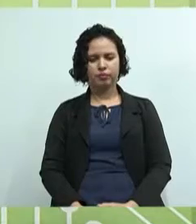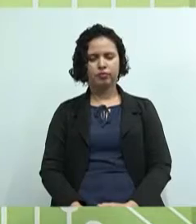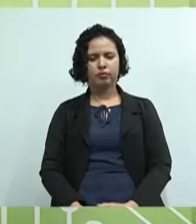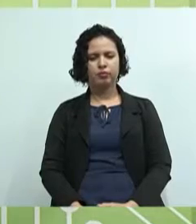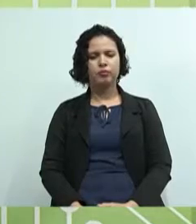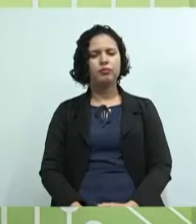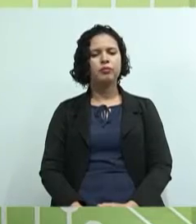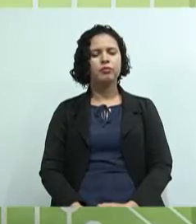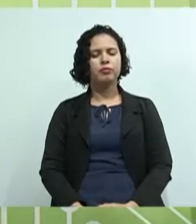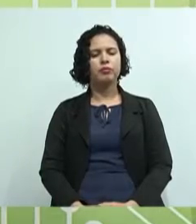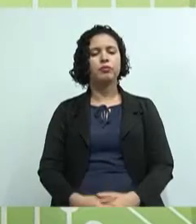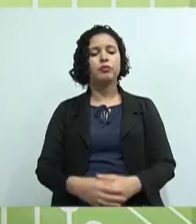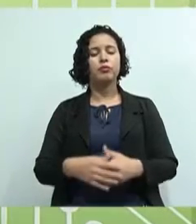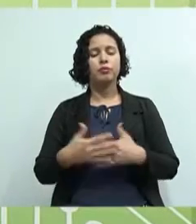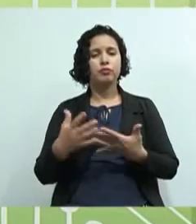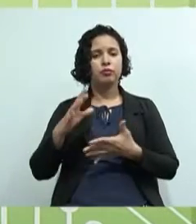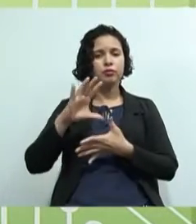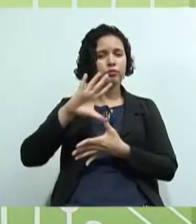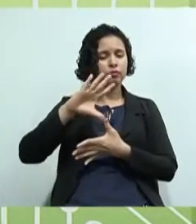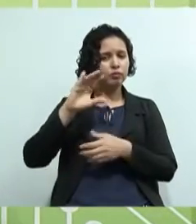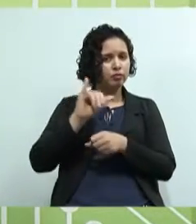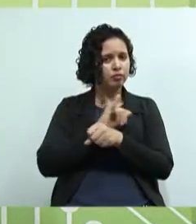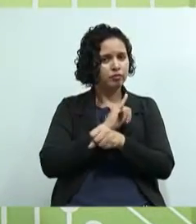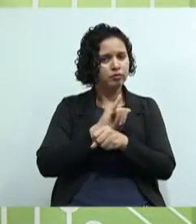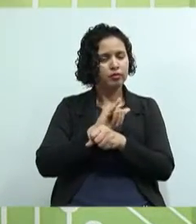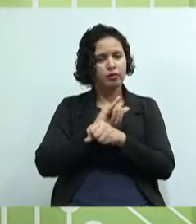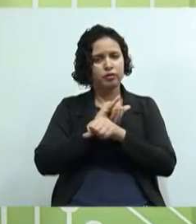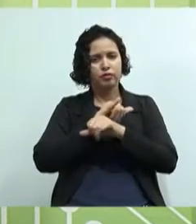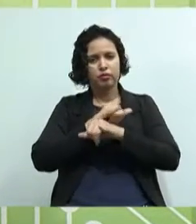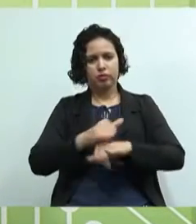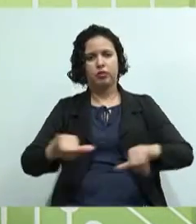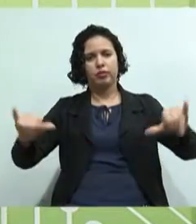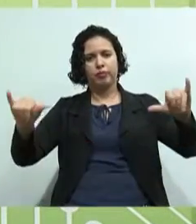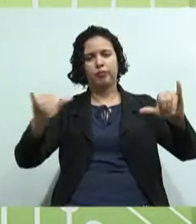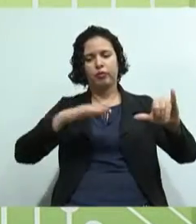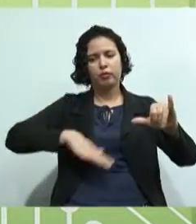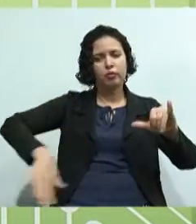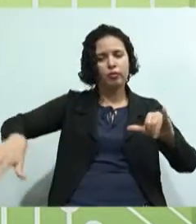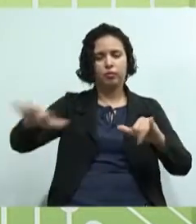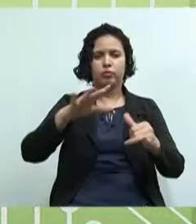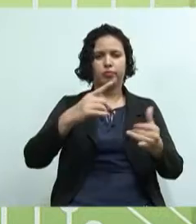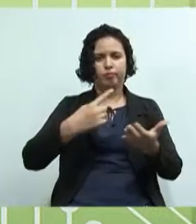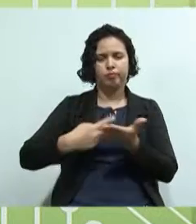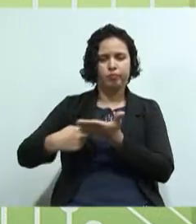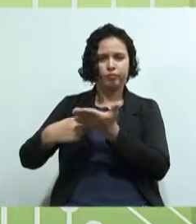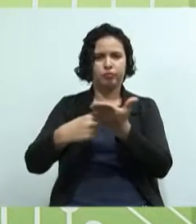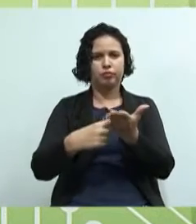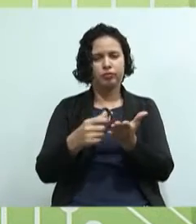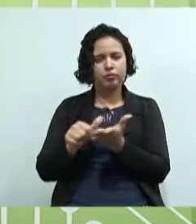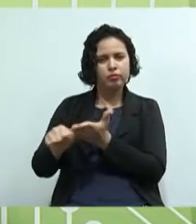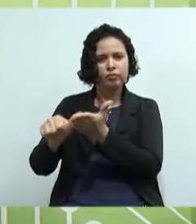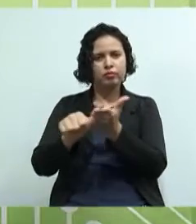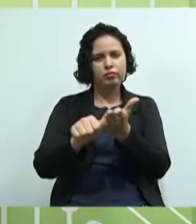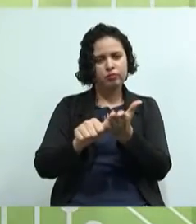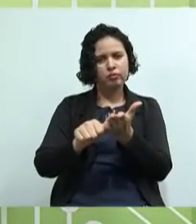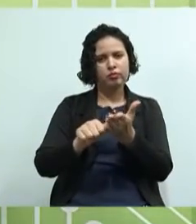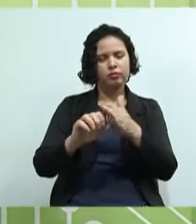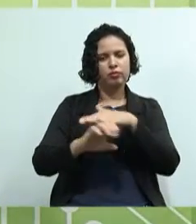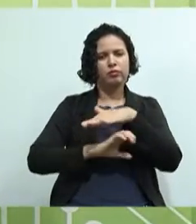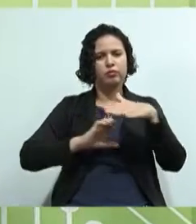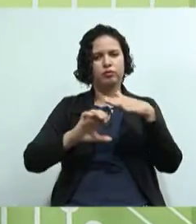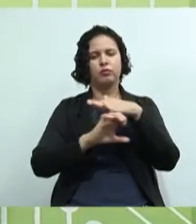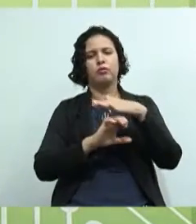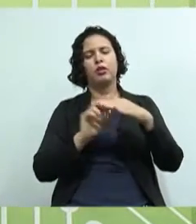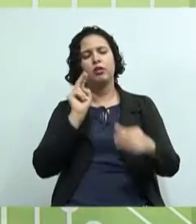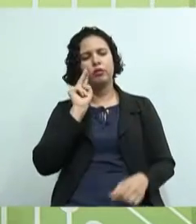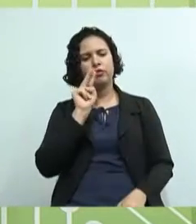organização a partir do momento que ele é divulgado para todos os funcionários, todos os colaboradores da empresa. Quando o colaborador verifica lá